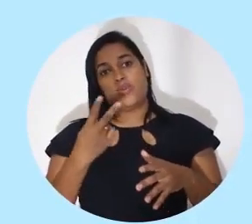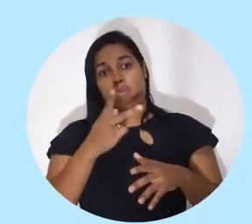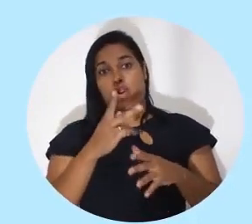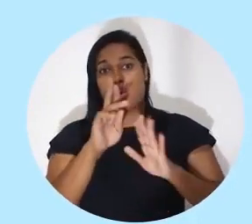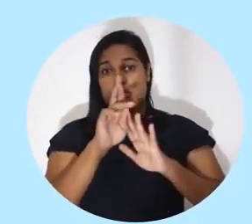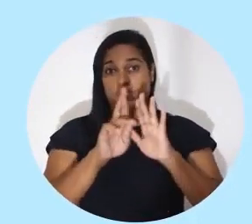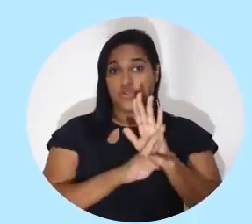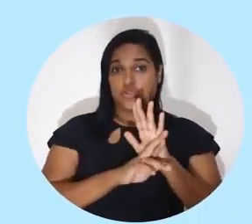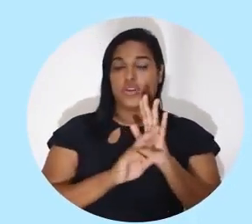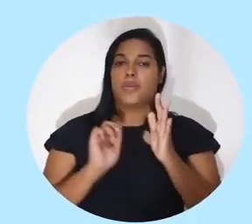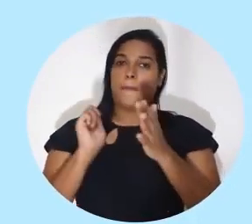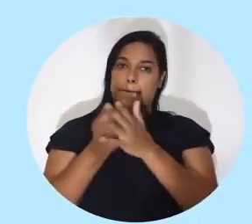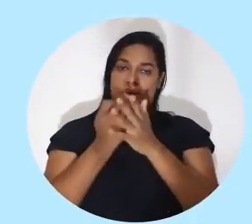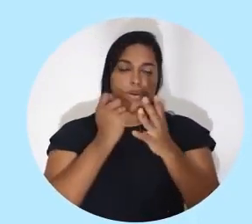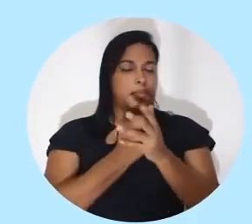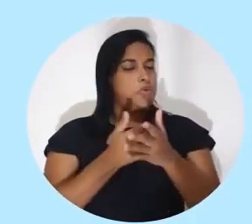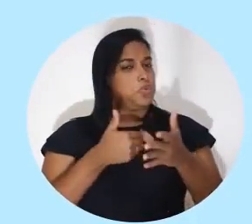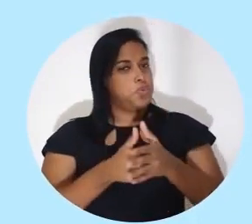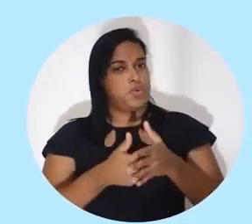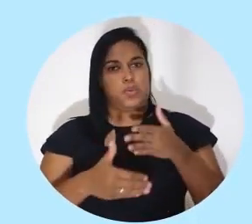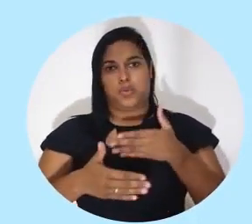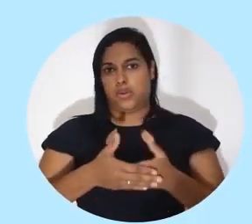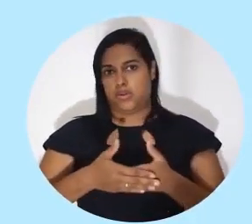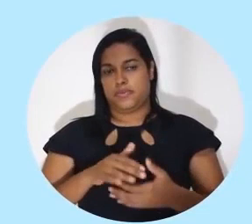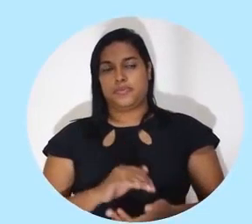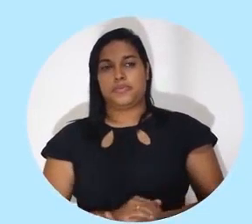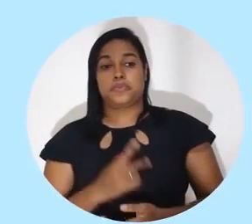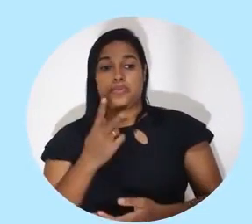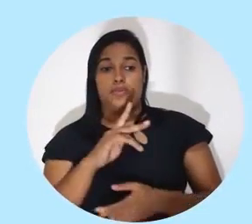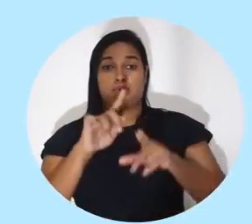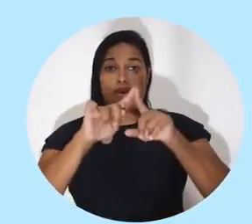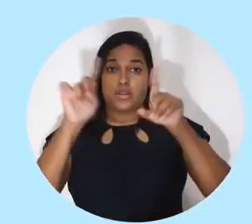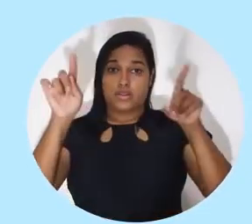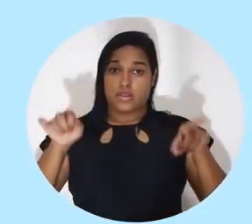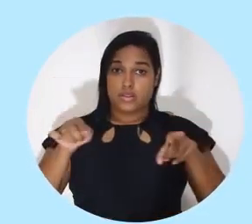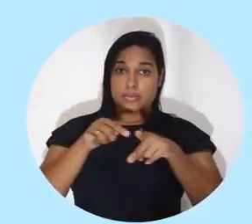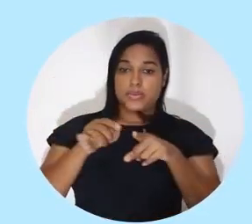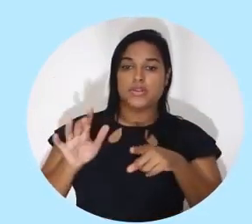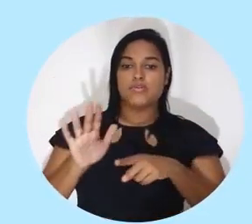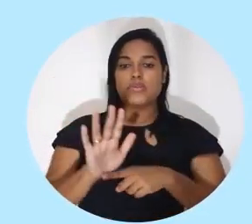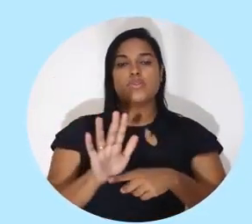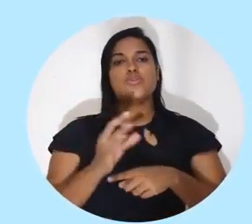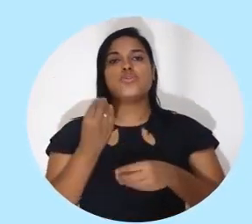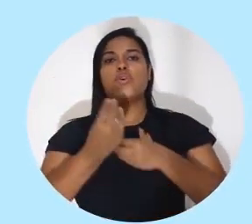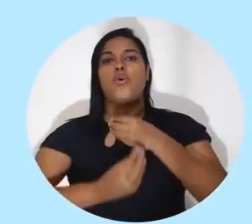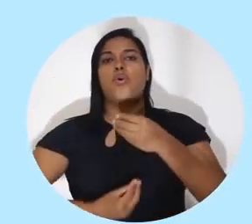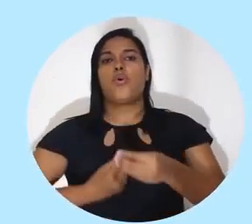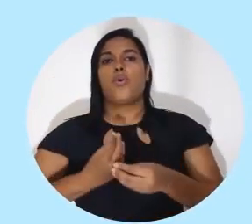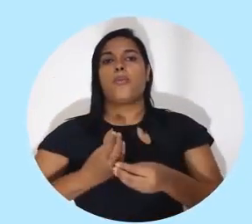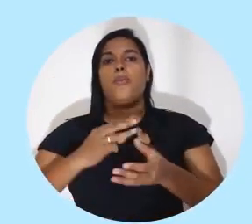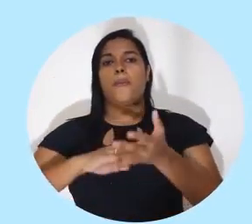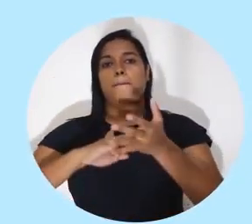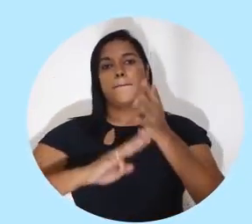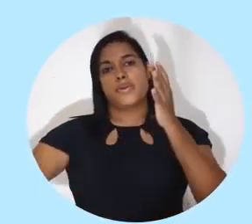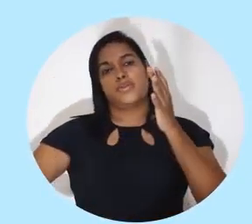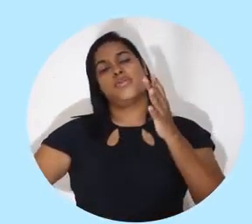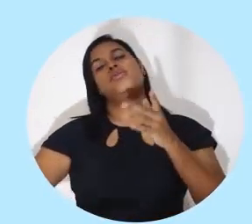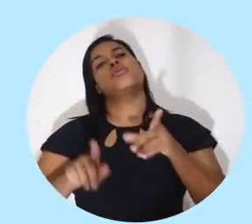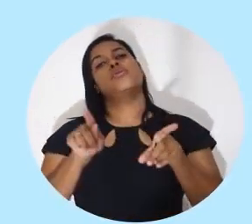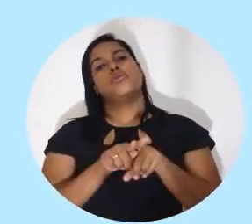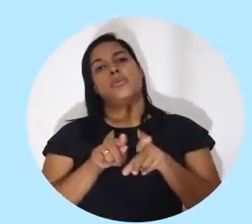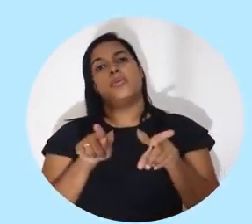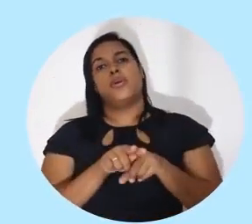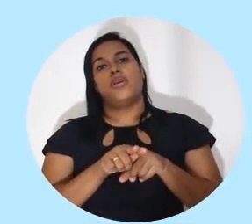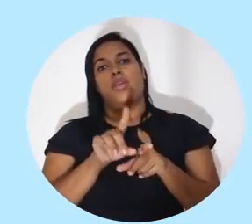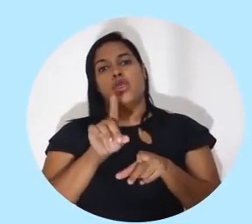pagamentos, qualquer que seja ele. Tá? Essa tabela aí mostra como é o método das partidas dobradas,